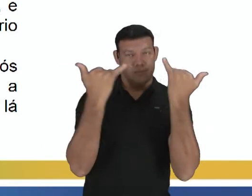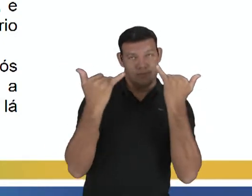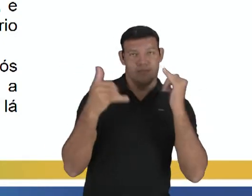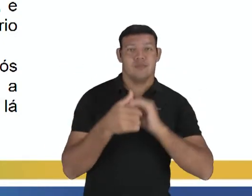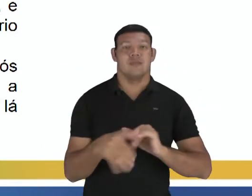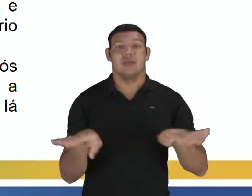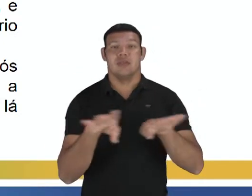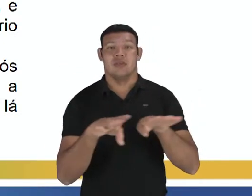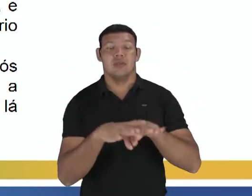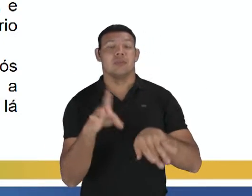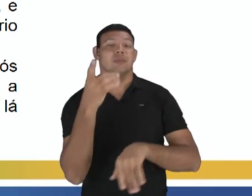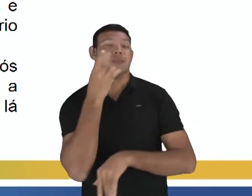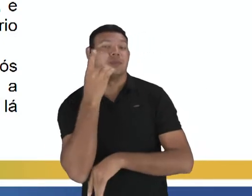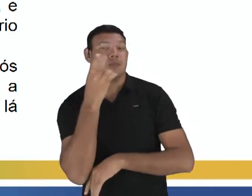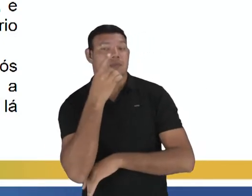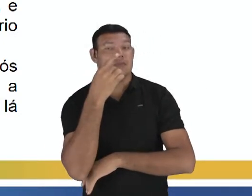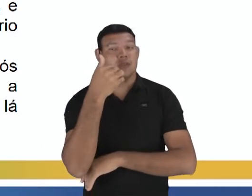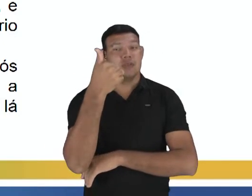data,